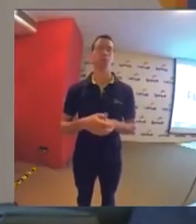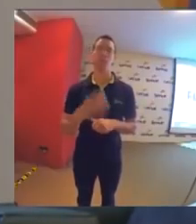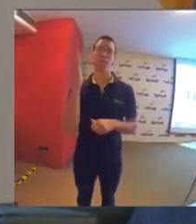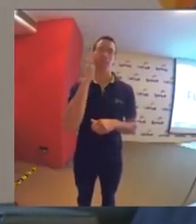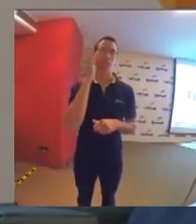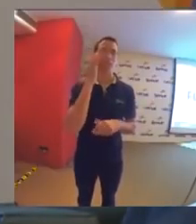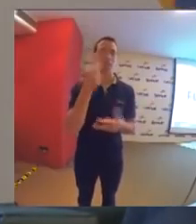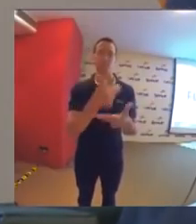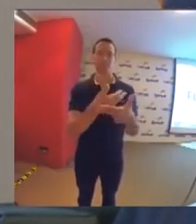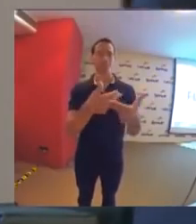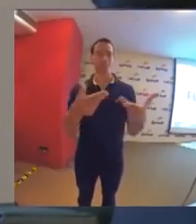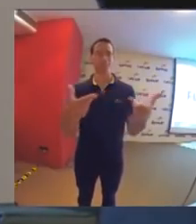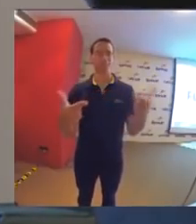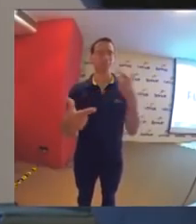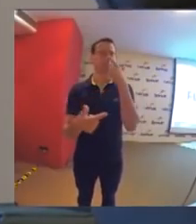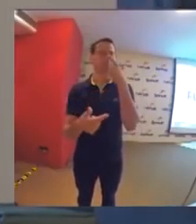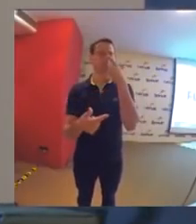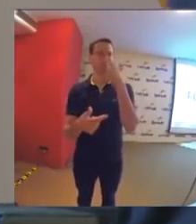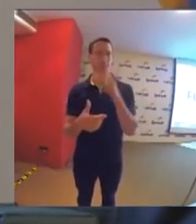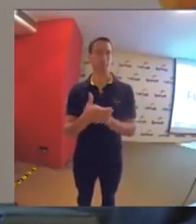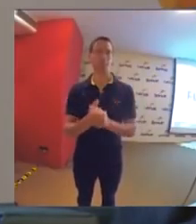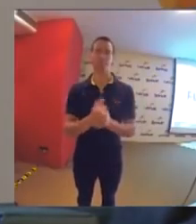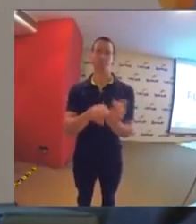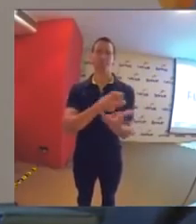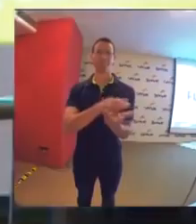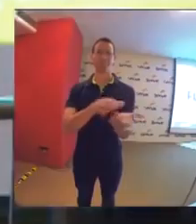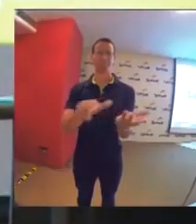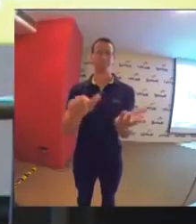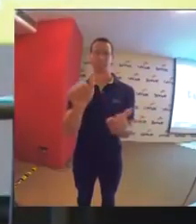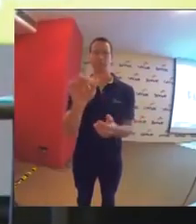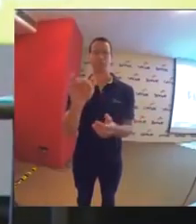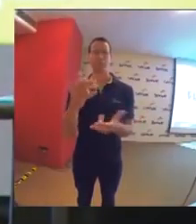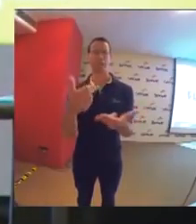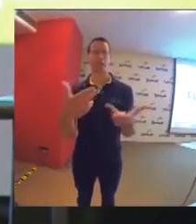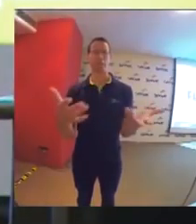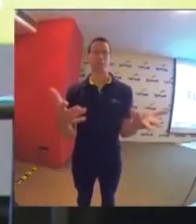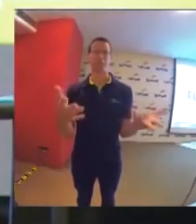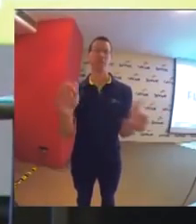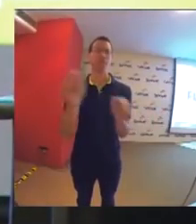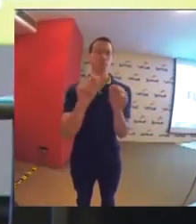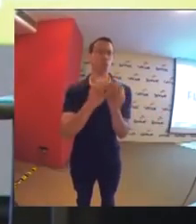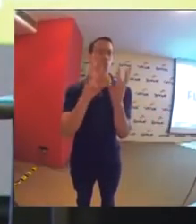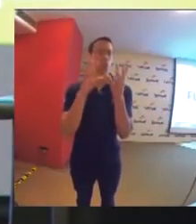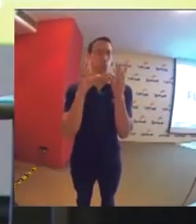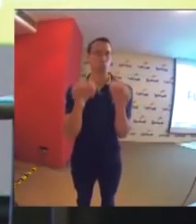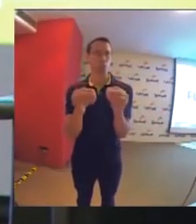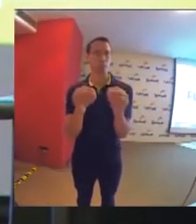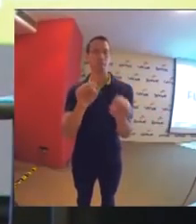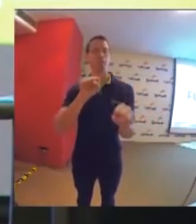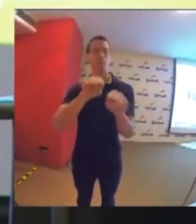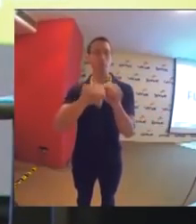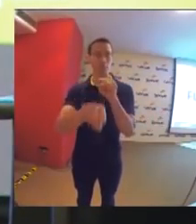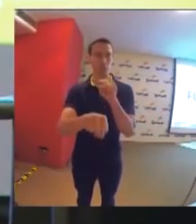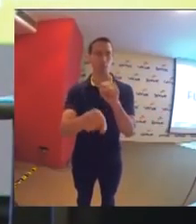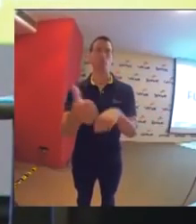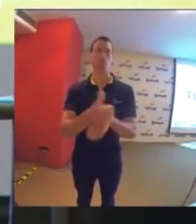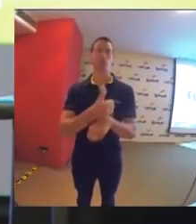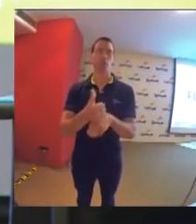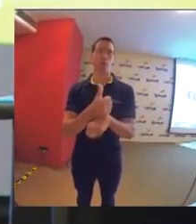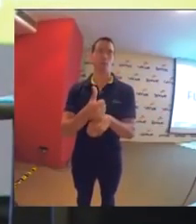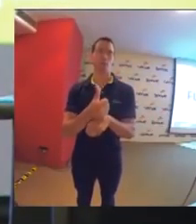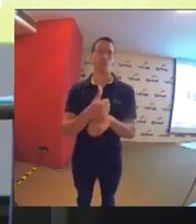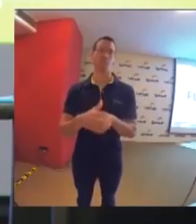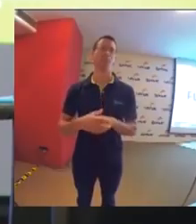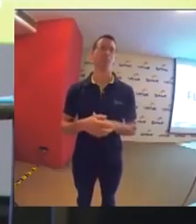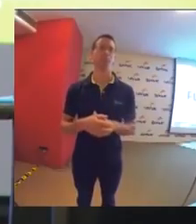mas esse potencial a gente não... Então, eles faziam tudo. Formação profissional. onde a matemática, a história,